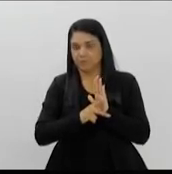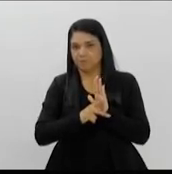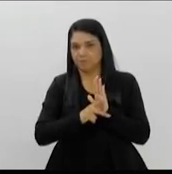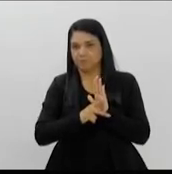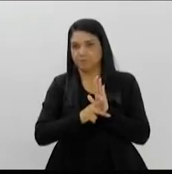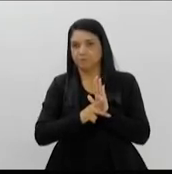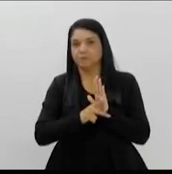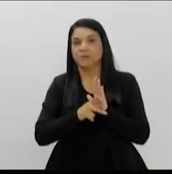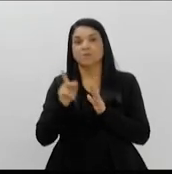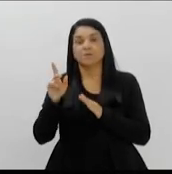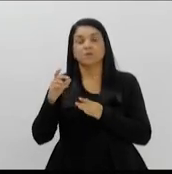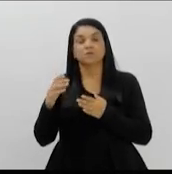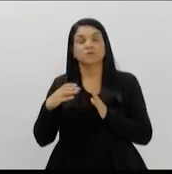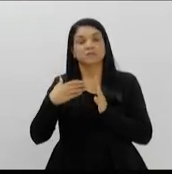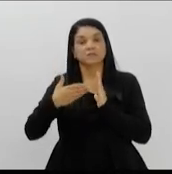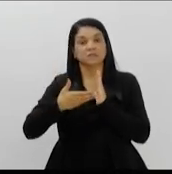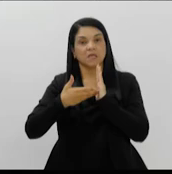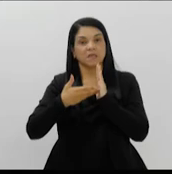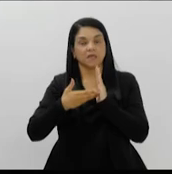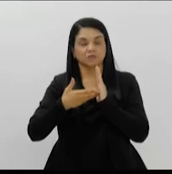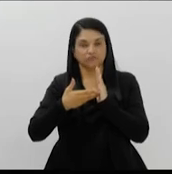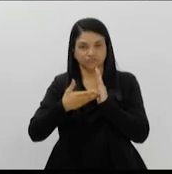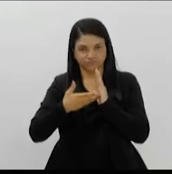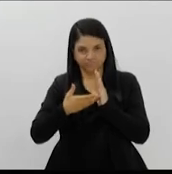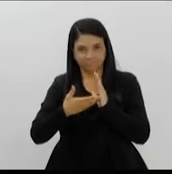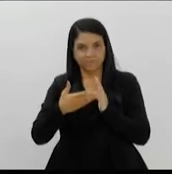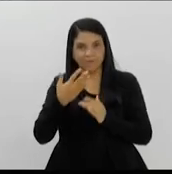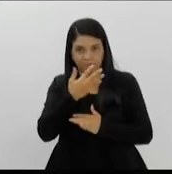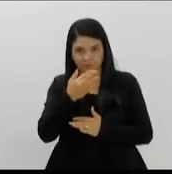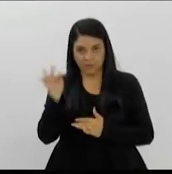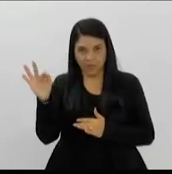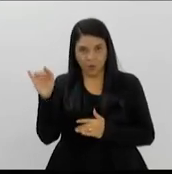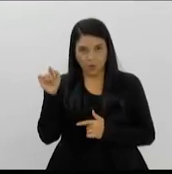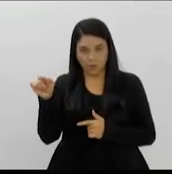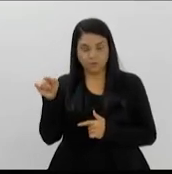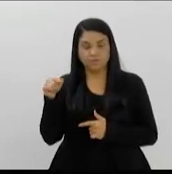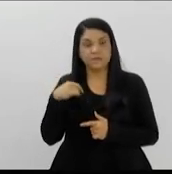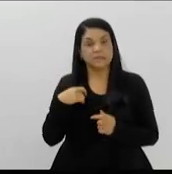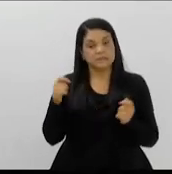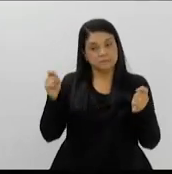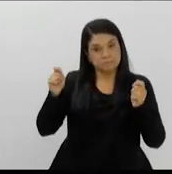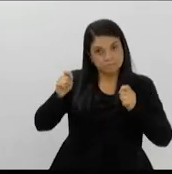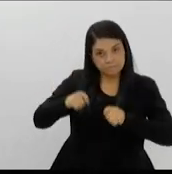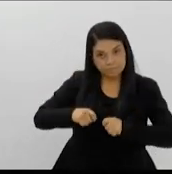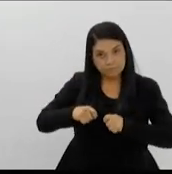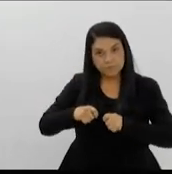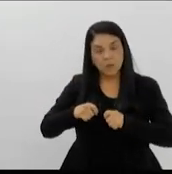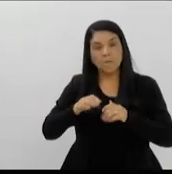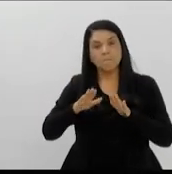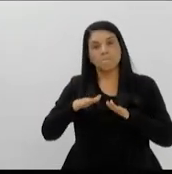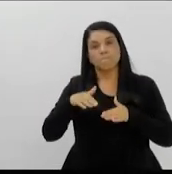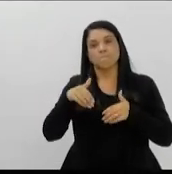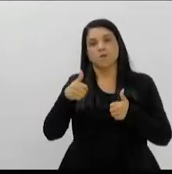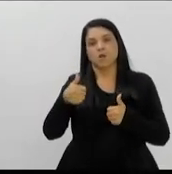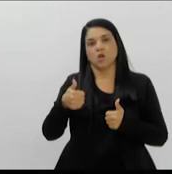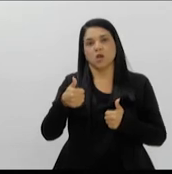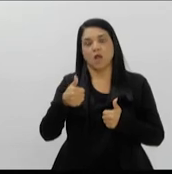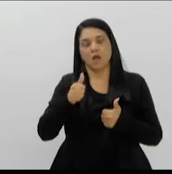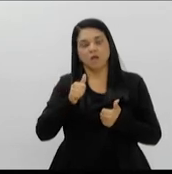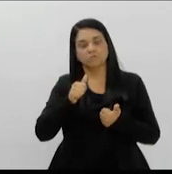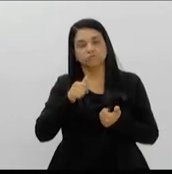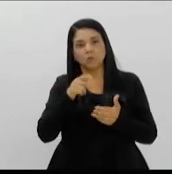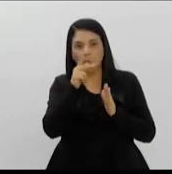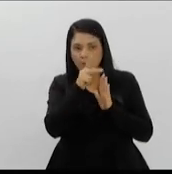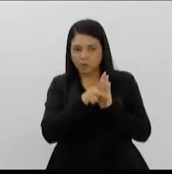sedimentado pelo Senado Federal. Mas, se for possível, melhorá-lo mais